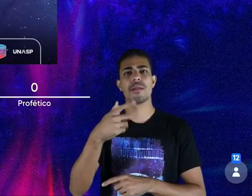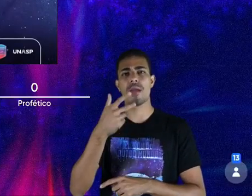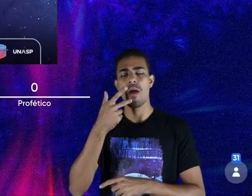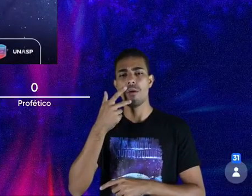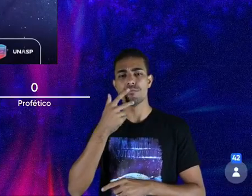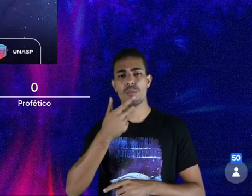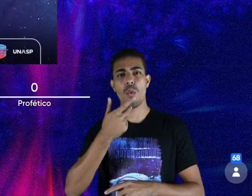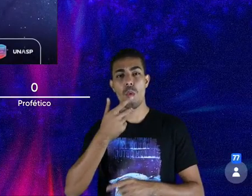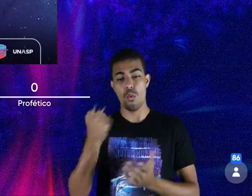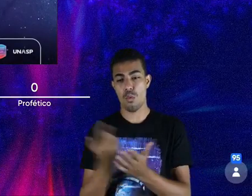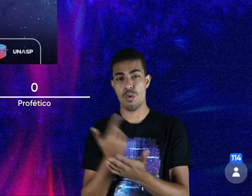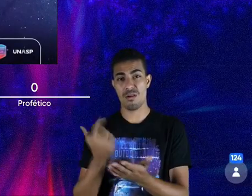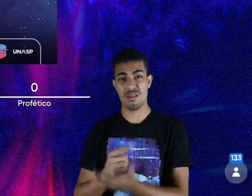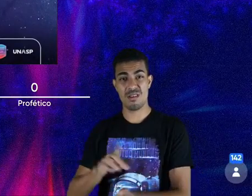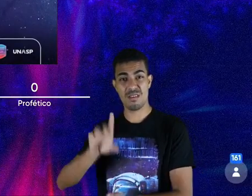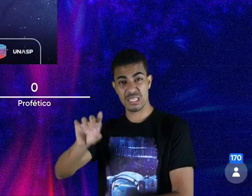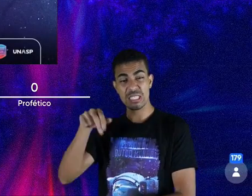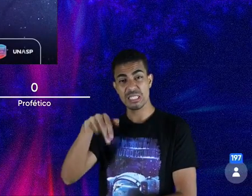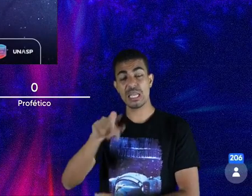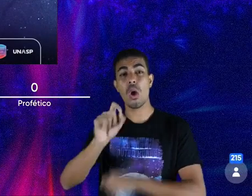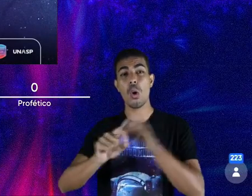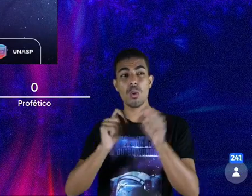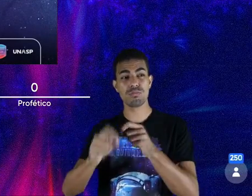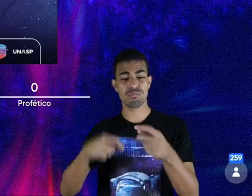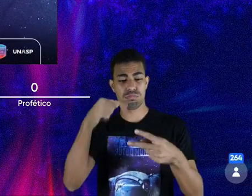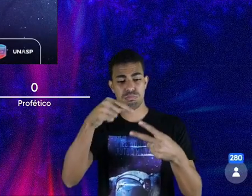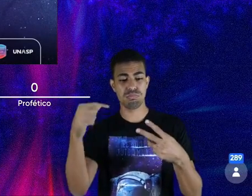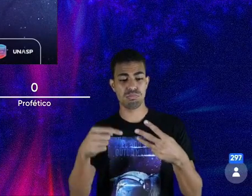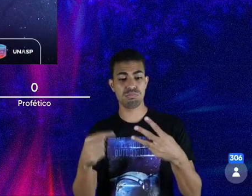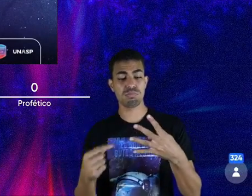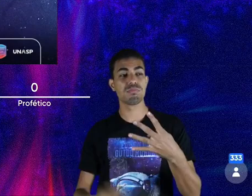ser apócrifo, desatualizado,